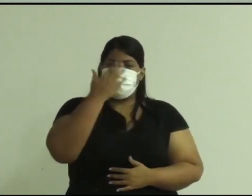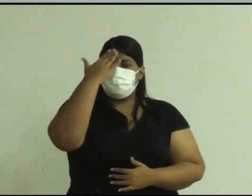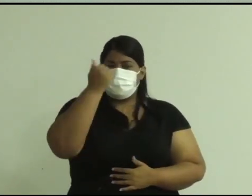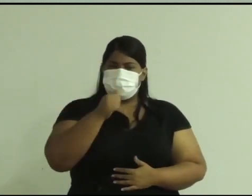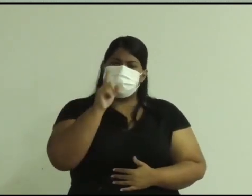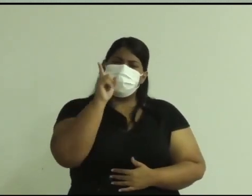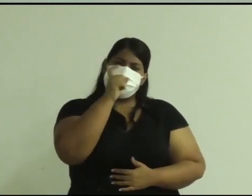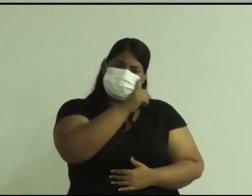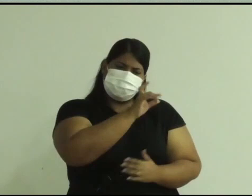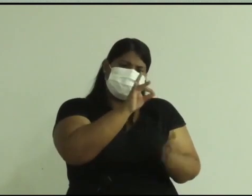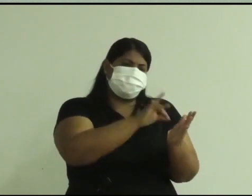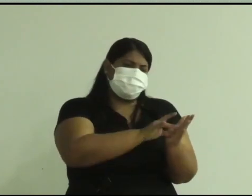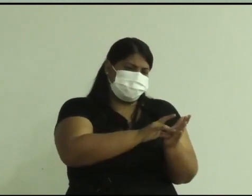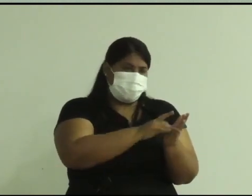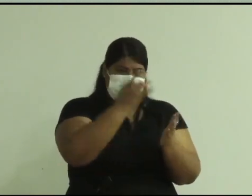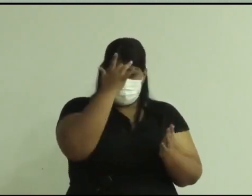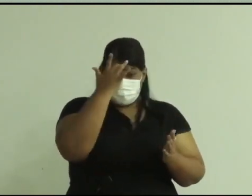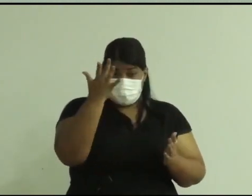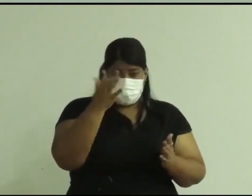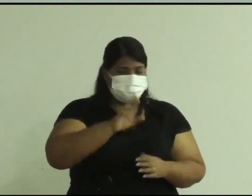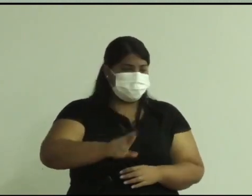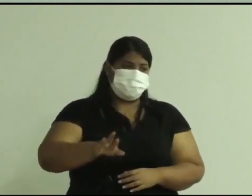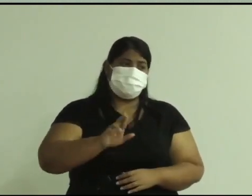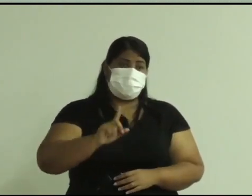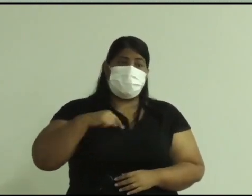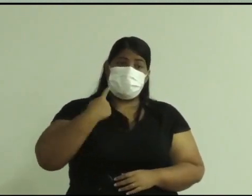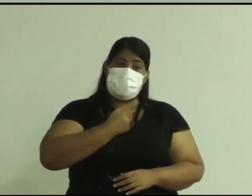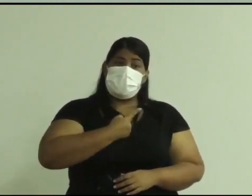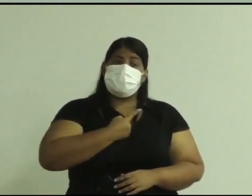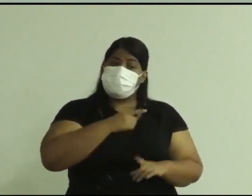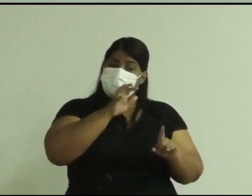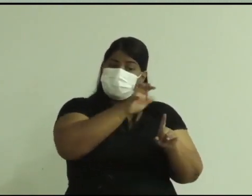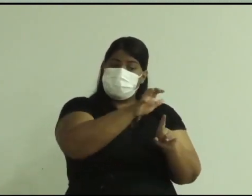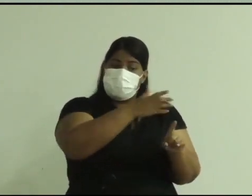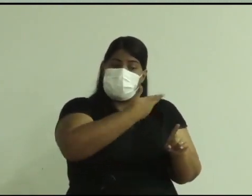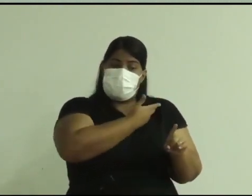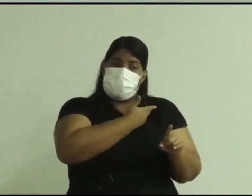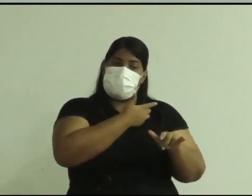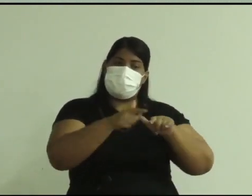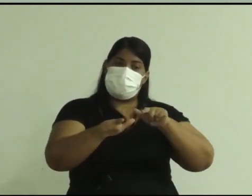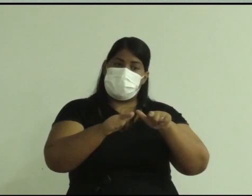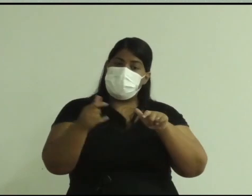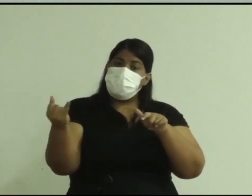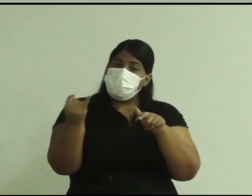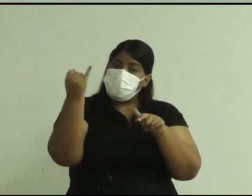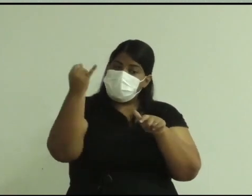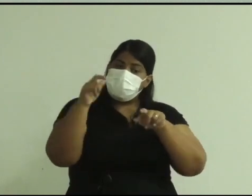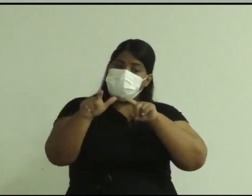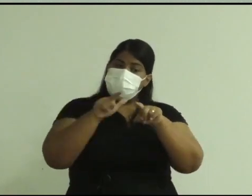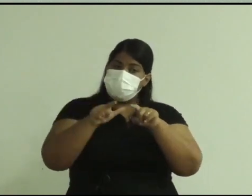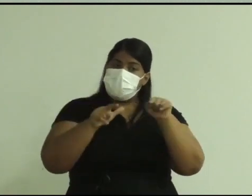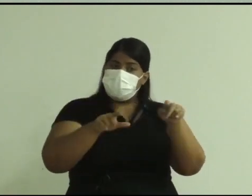que é difícil, não é fácil a gente convencer nossos colegas de trabalho da importância de trabalhar